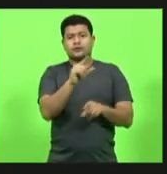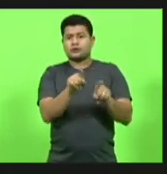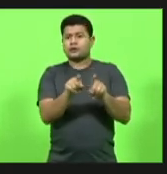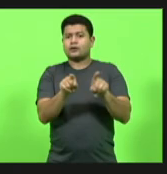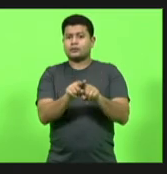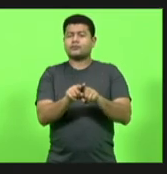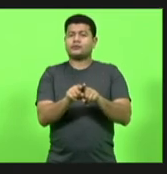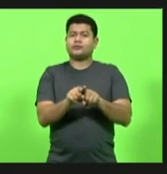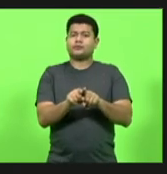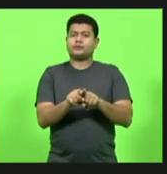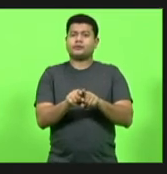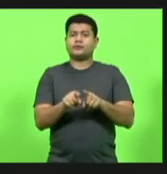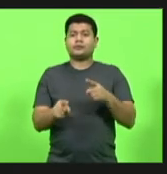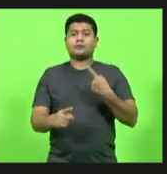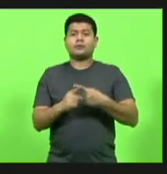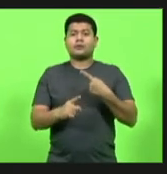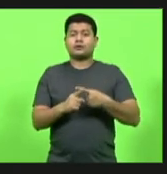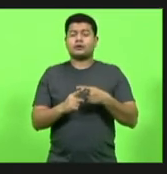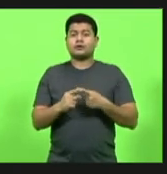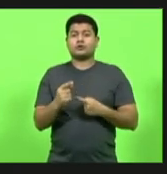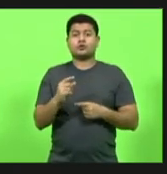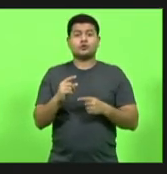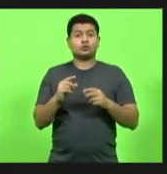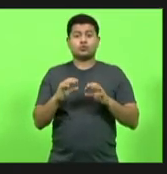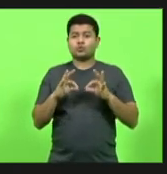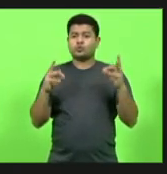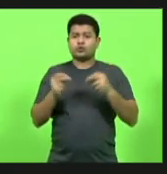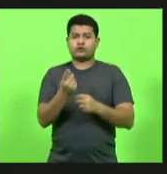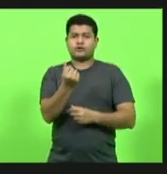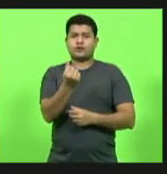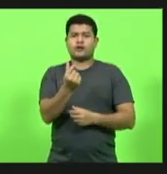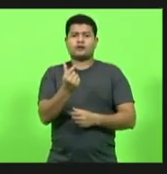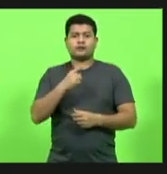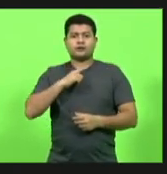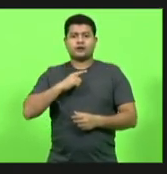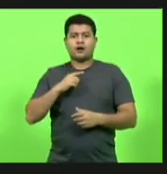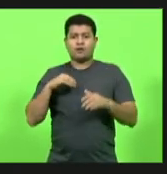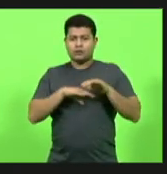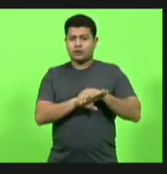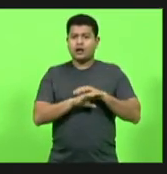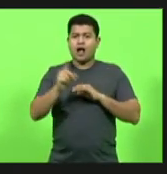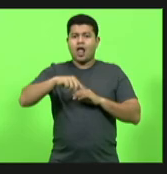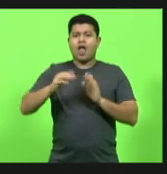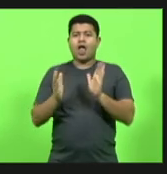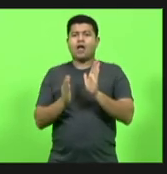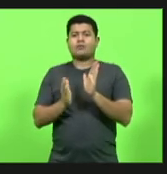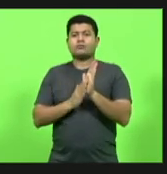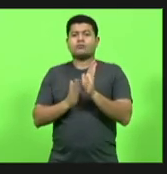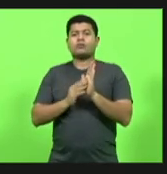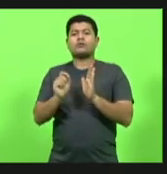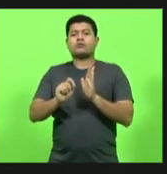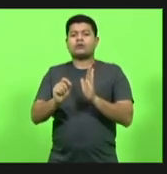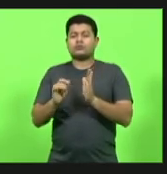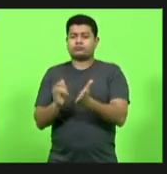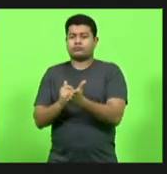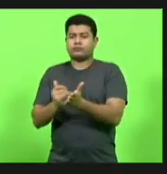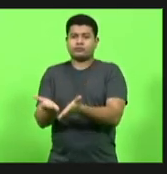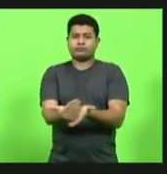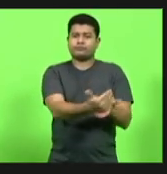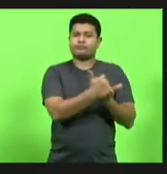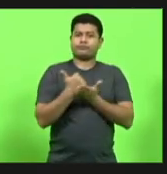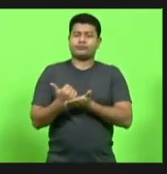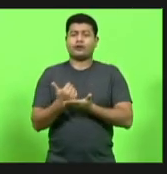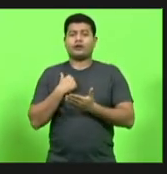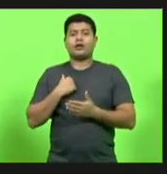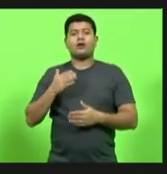pois todo esse recurso é fruto dos impostos pagos por todos nós, pelos contribuintes. Então, meu voto pela derrubada do